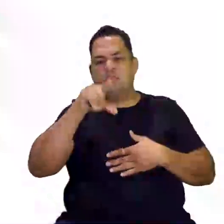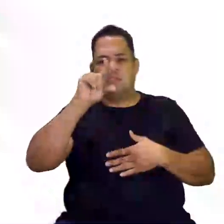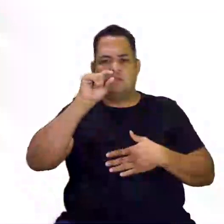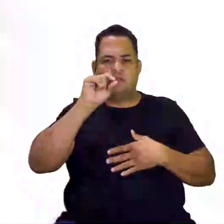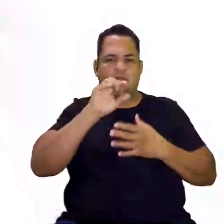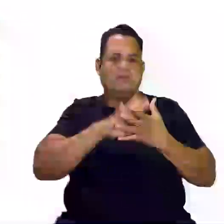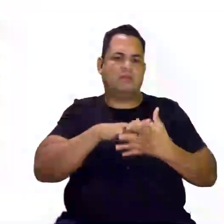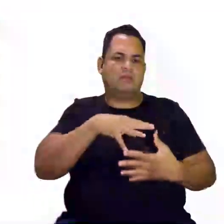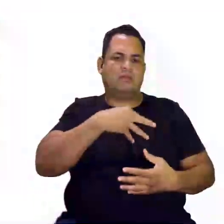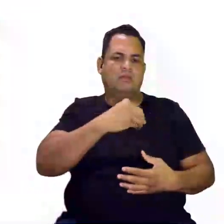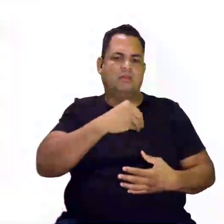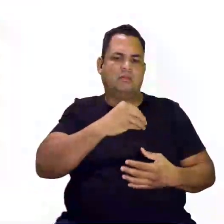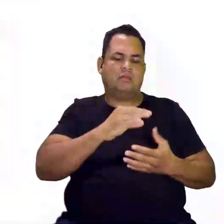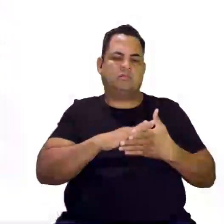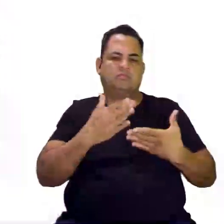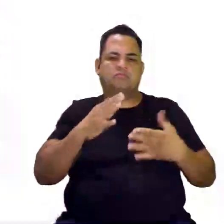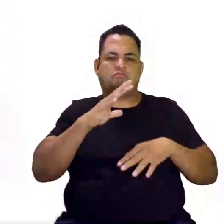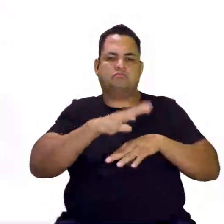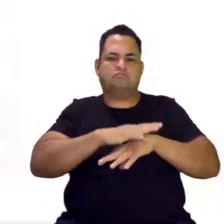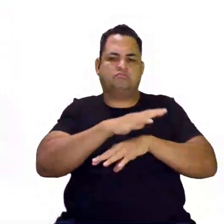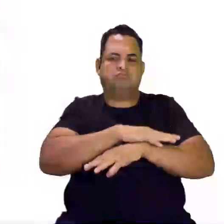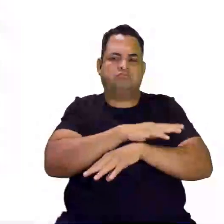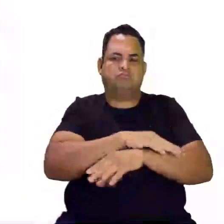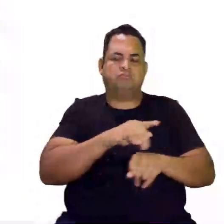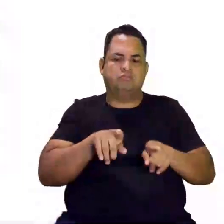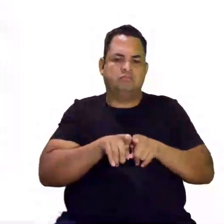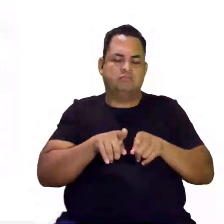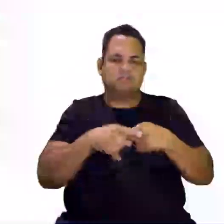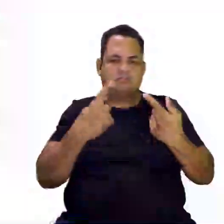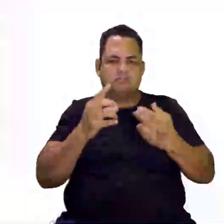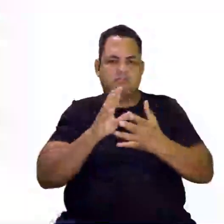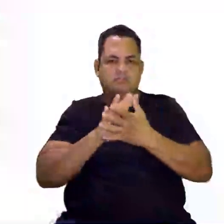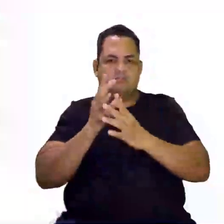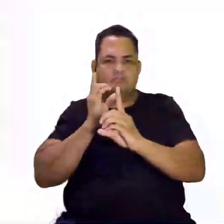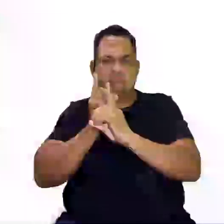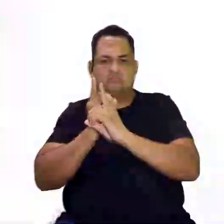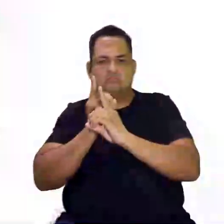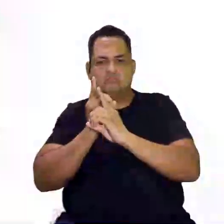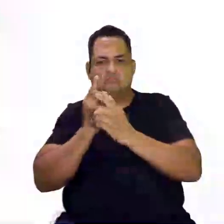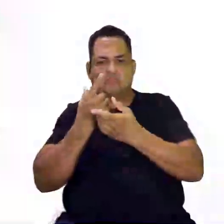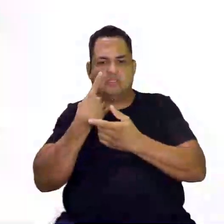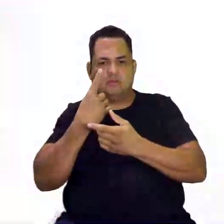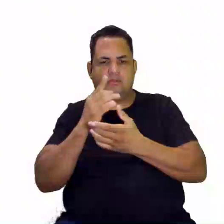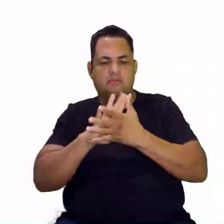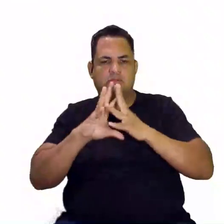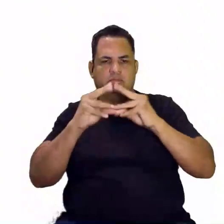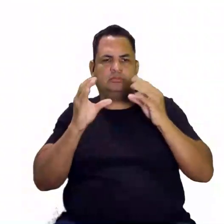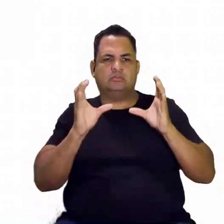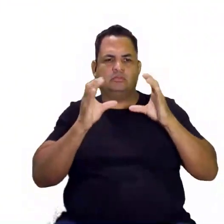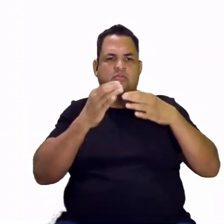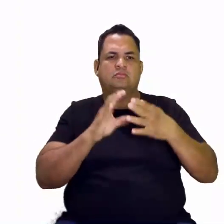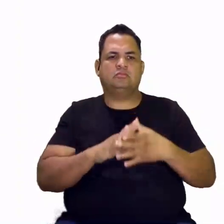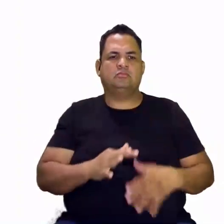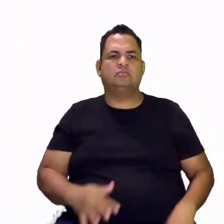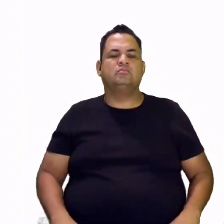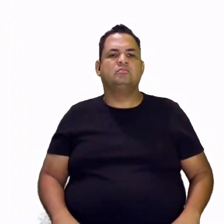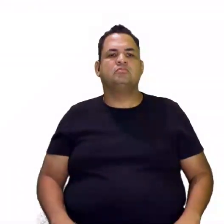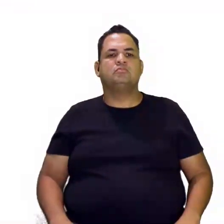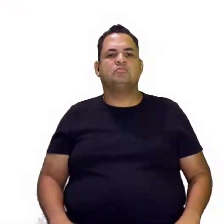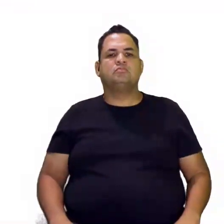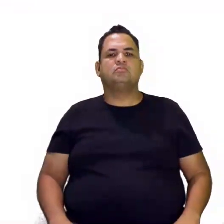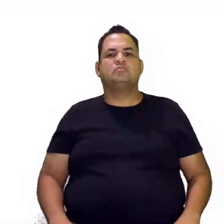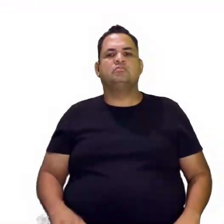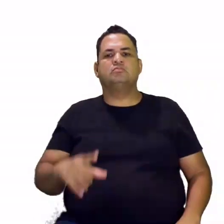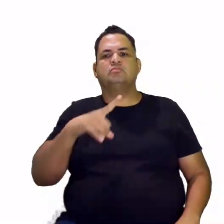um mamífero, tudo bem? E aí a gente vai, então, estudando todos esses grupos. E esses fósseis,